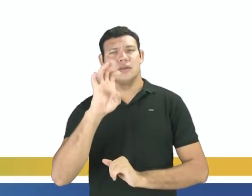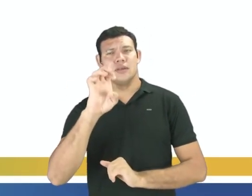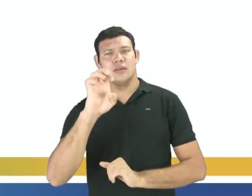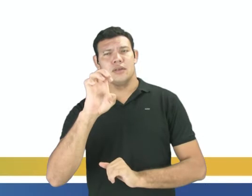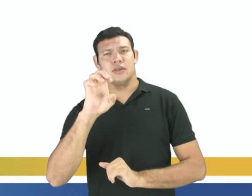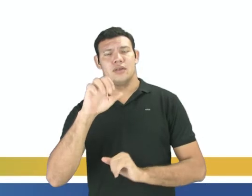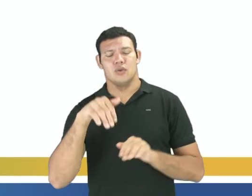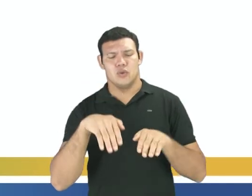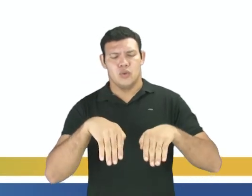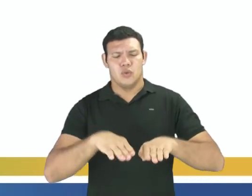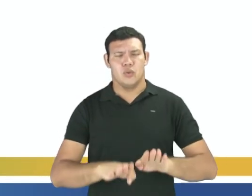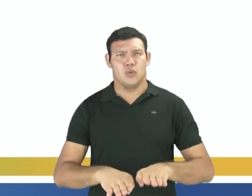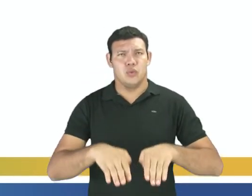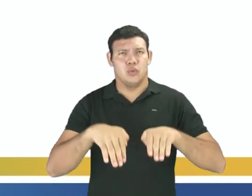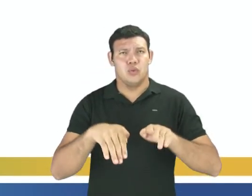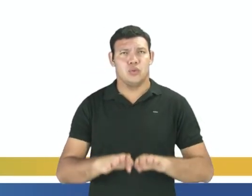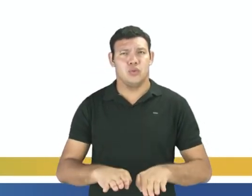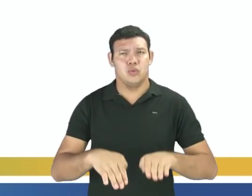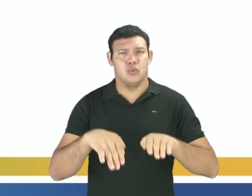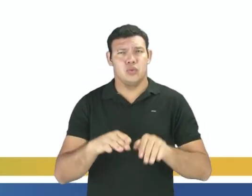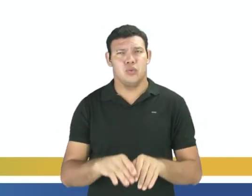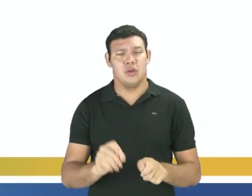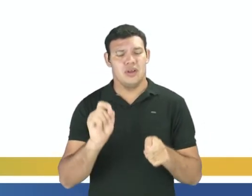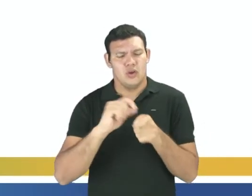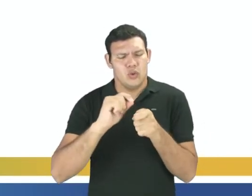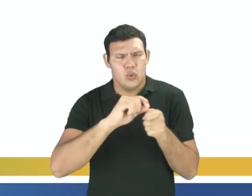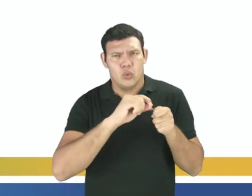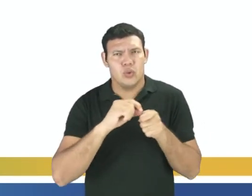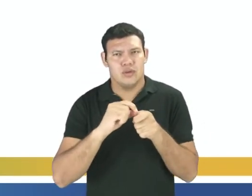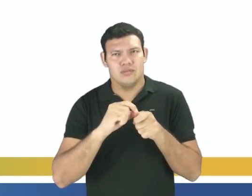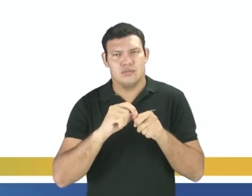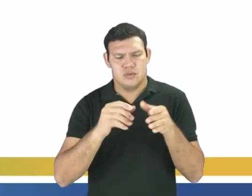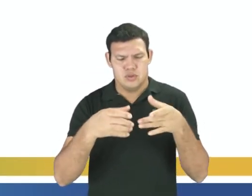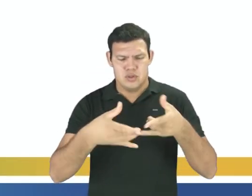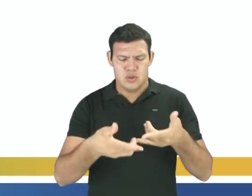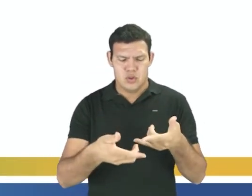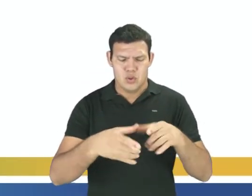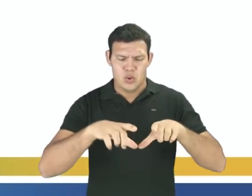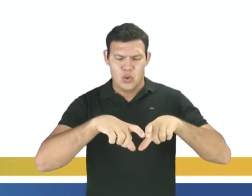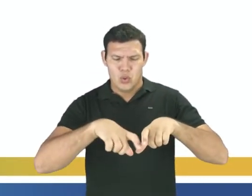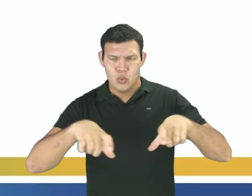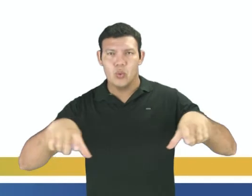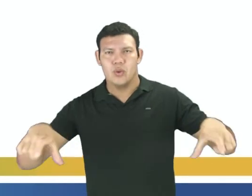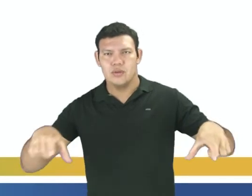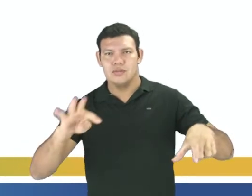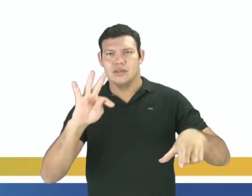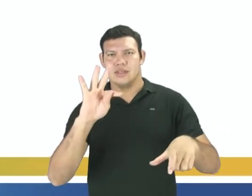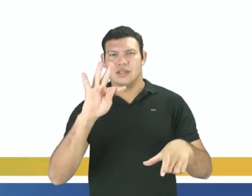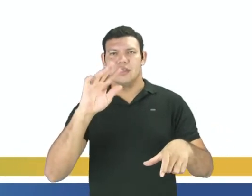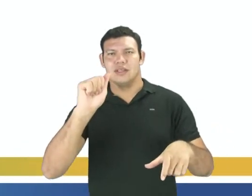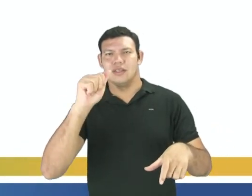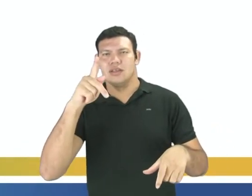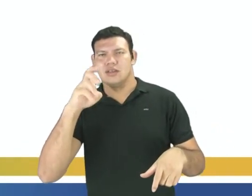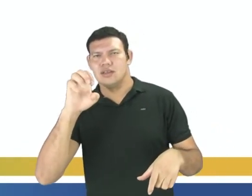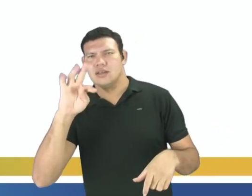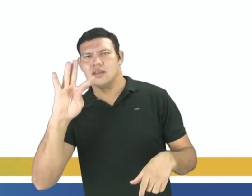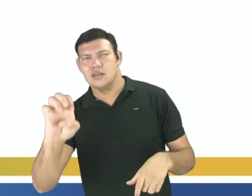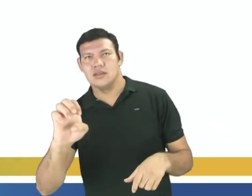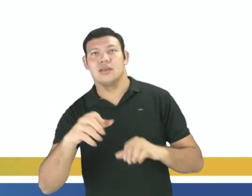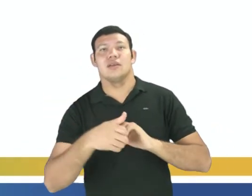12 horas para produzir um tapete. Olha só, um tecelão levou 12 horas para produzir um tapete.